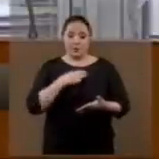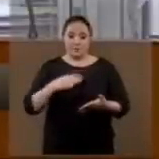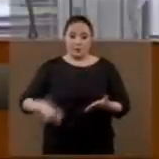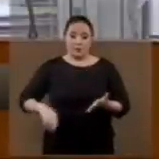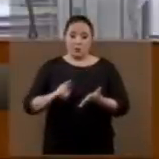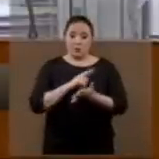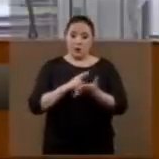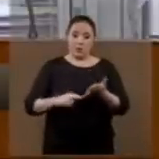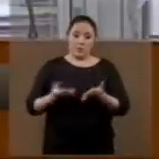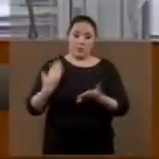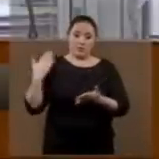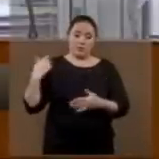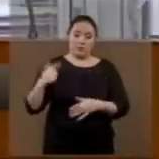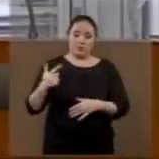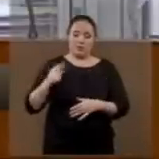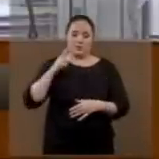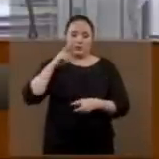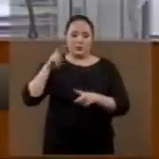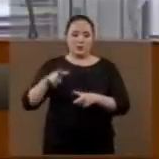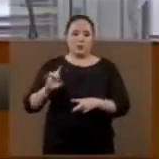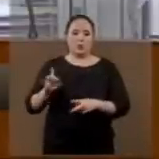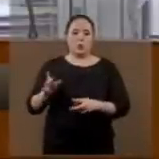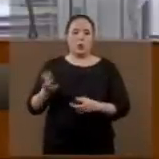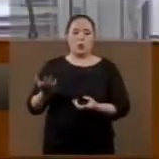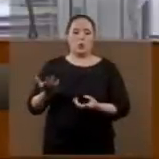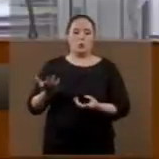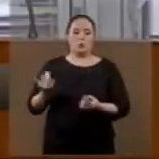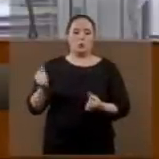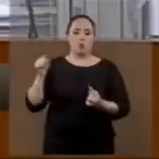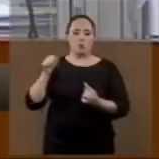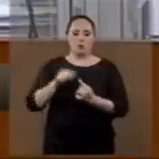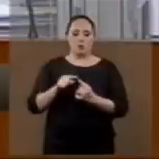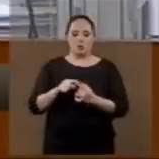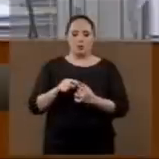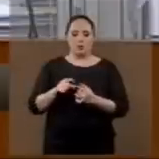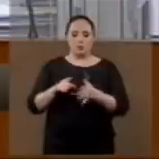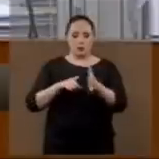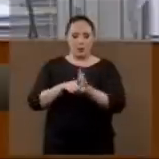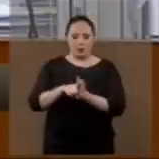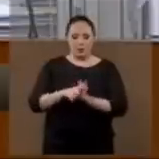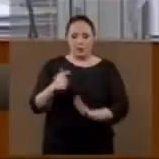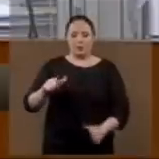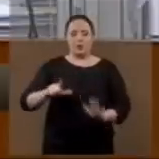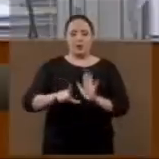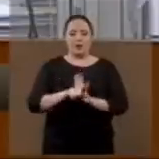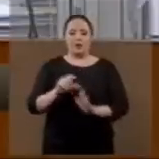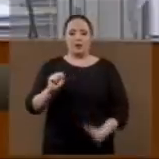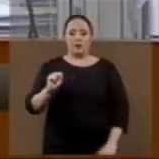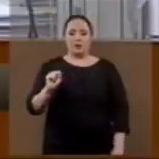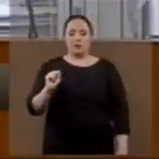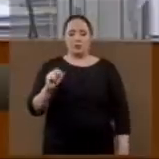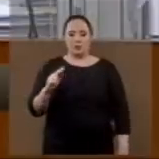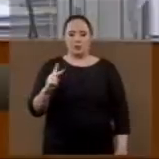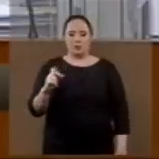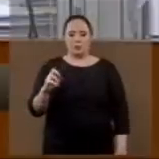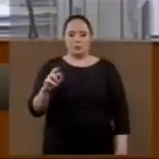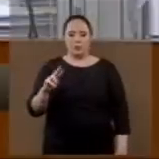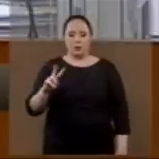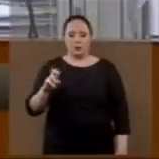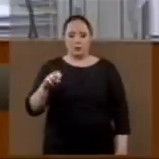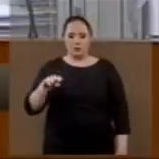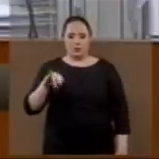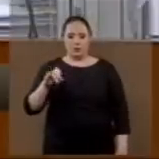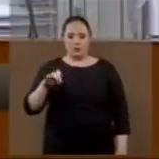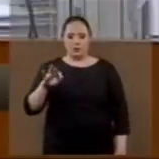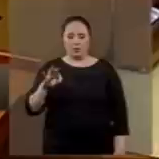como eu votei, considerando apenas o que era objeto do questionamento e não a lei superveniente. É esta a diferença